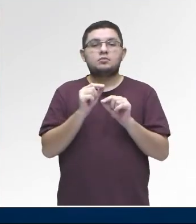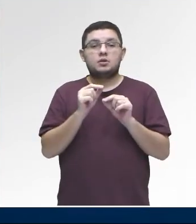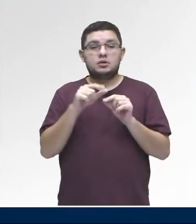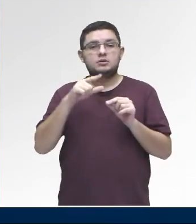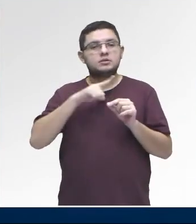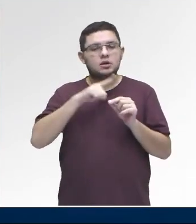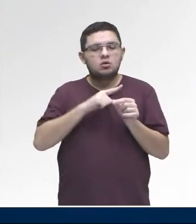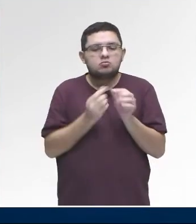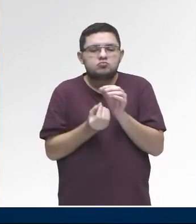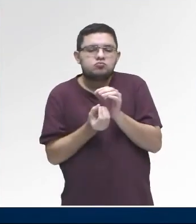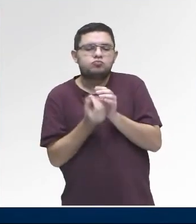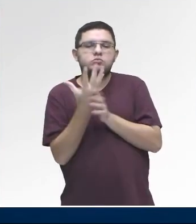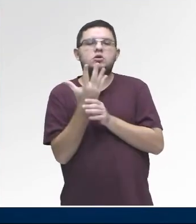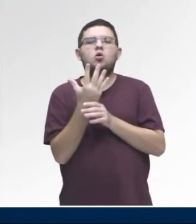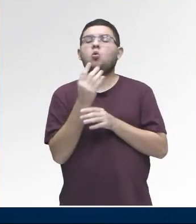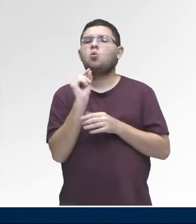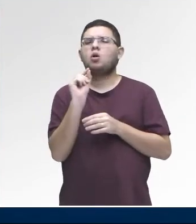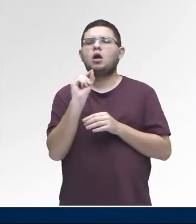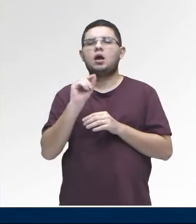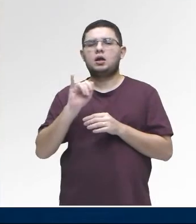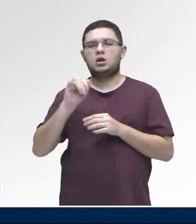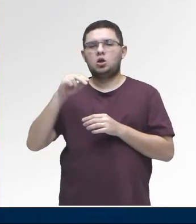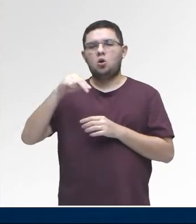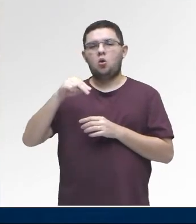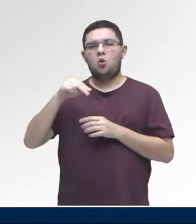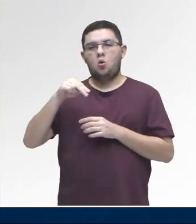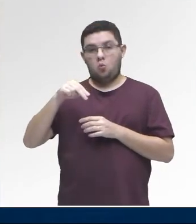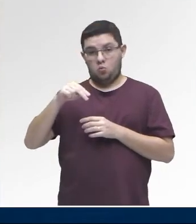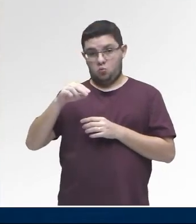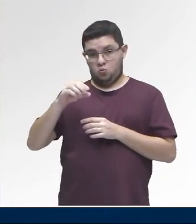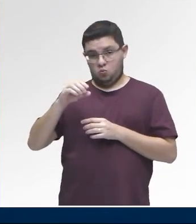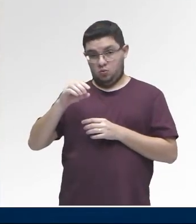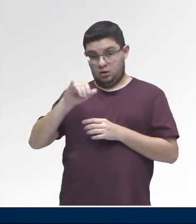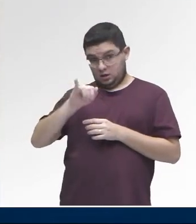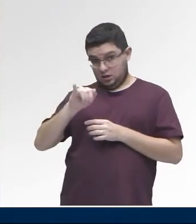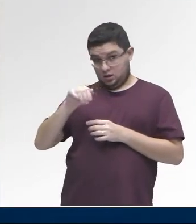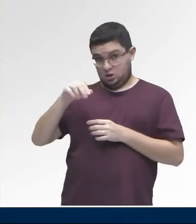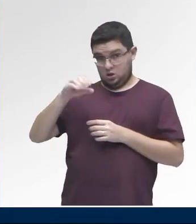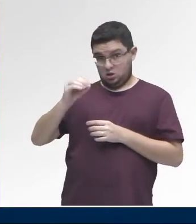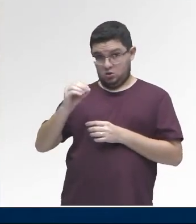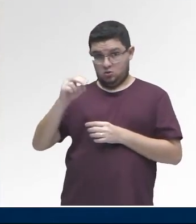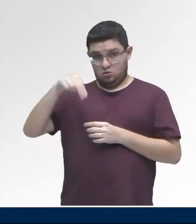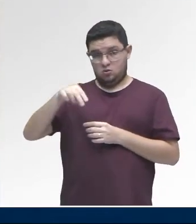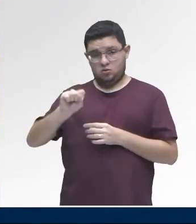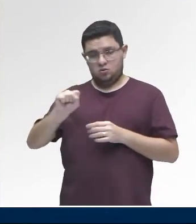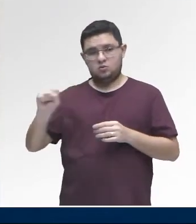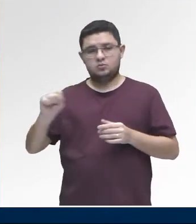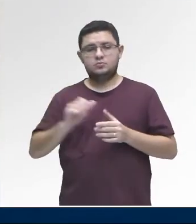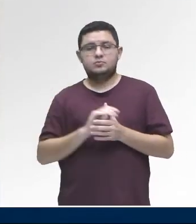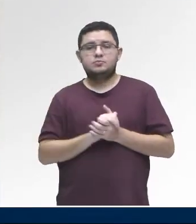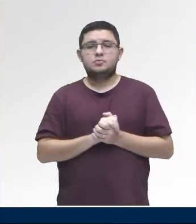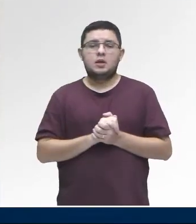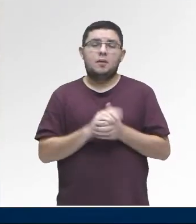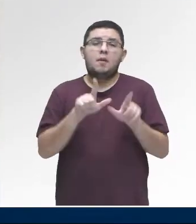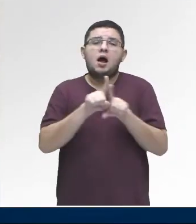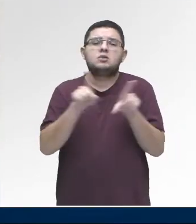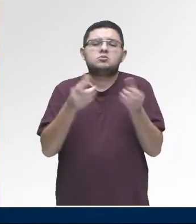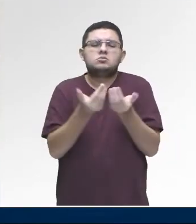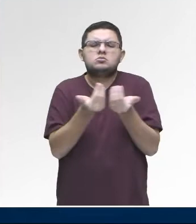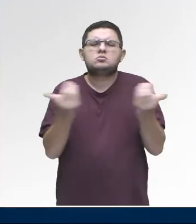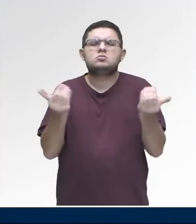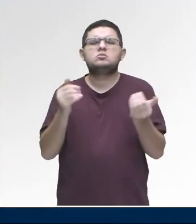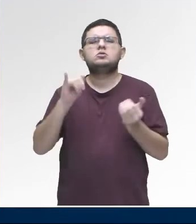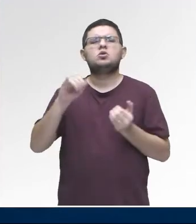íons. Já a dissociação iônica, ela se refere